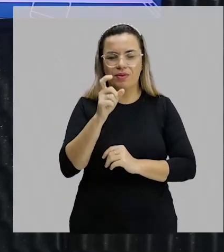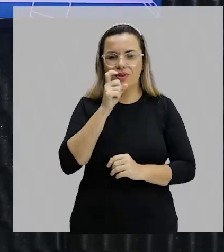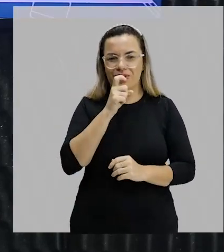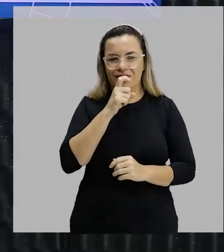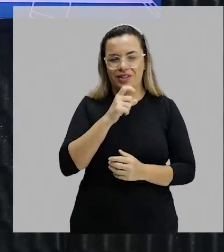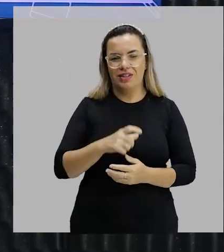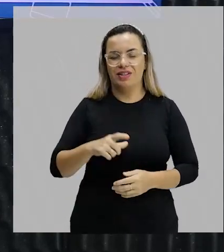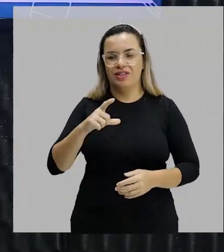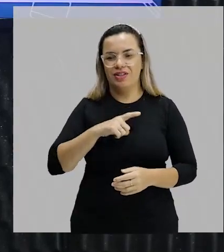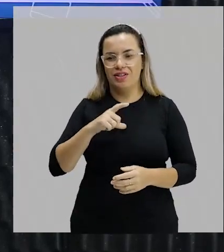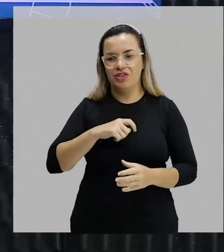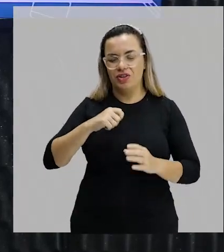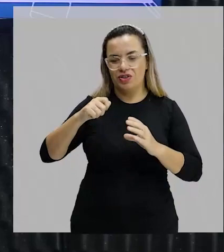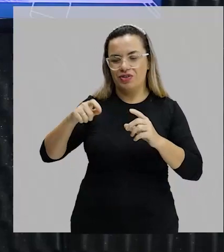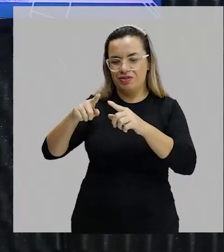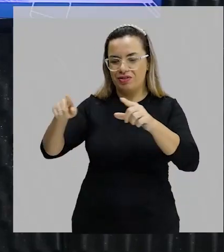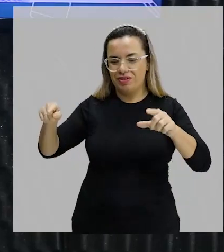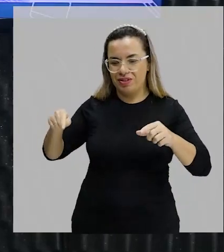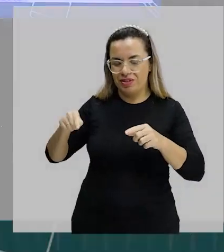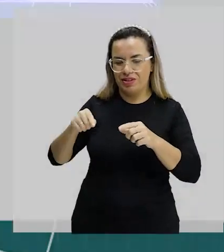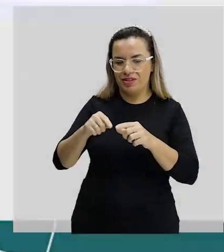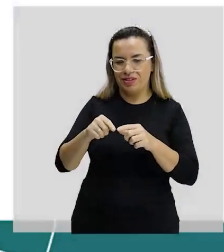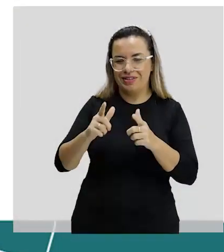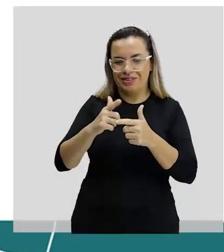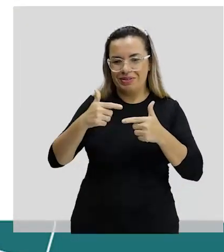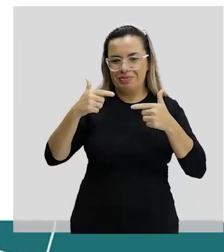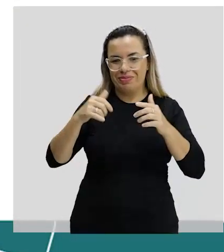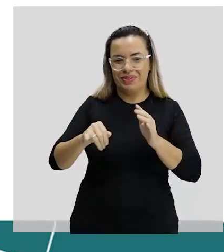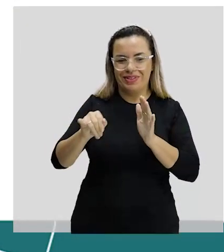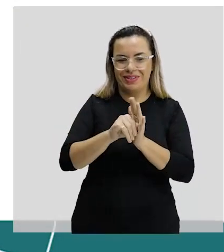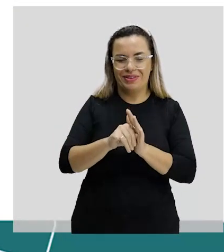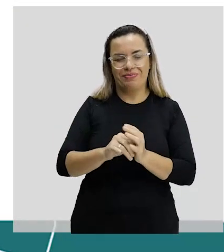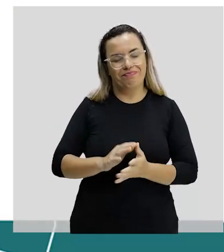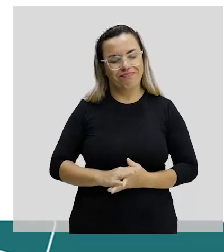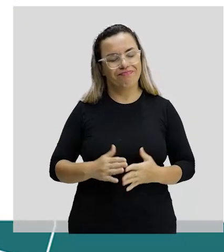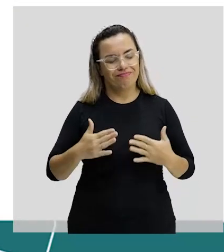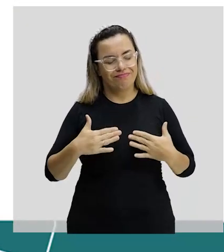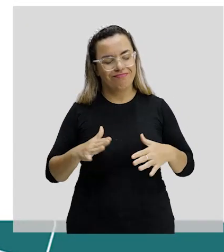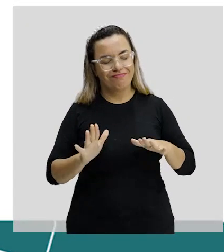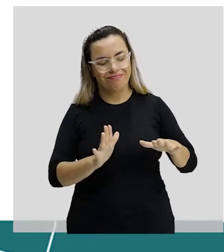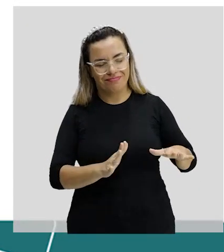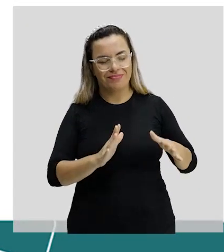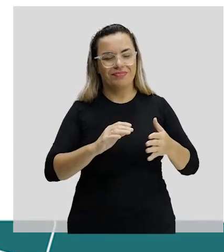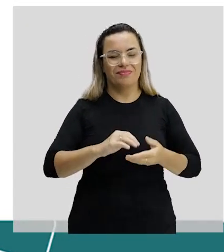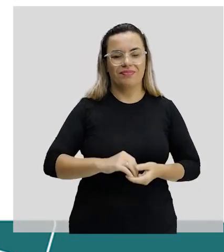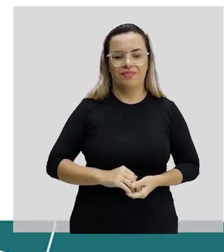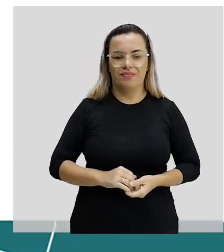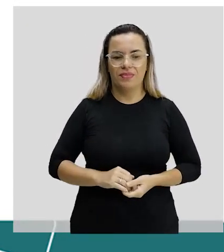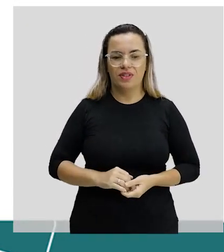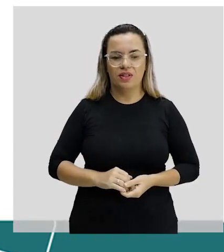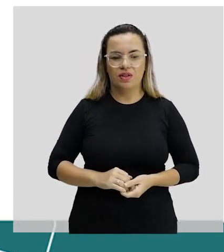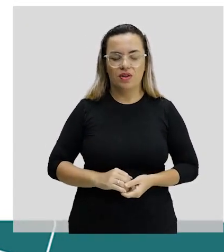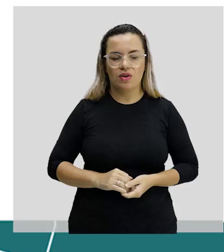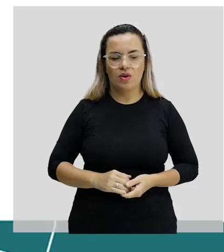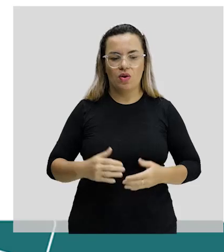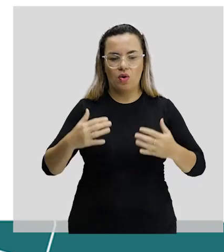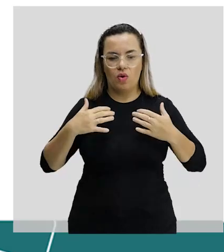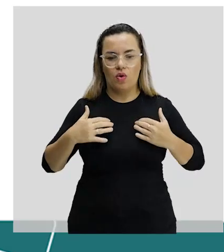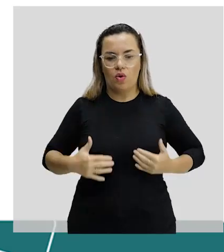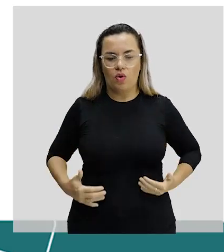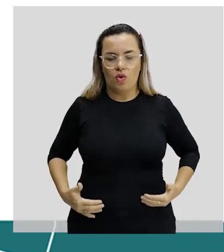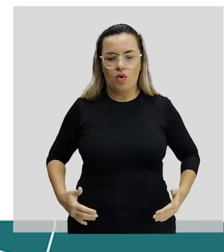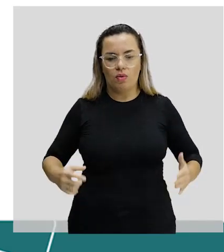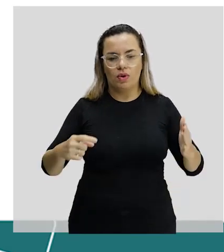falei sobre isso. E tá rindo aqui, mas vou deixar quieto, né? O corpo, ele denuncia literalmente o